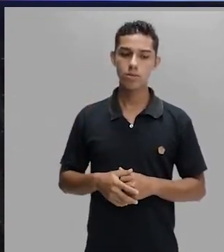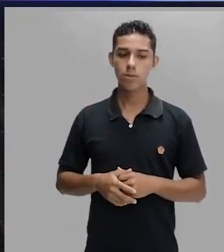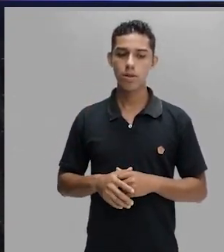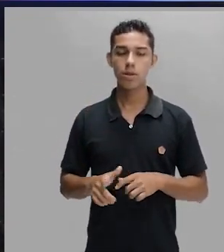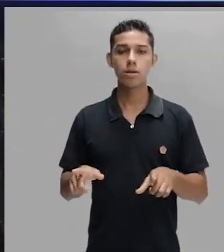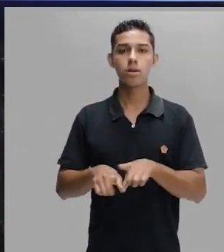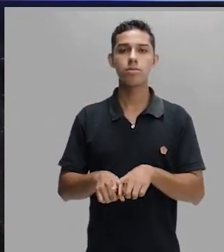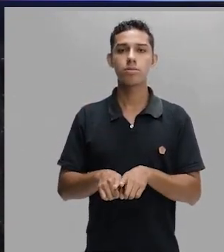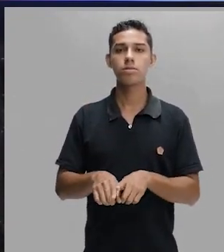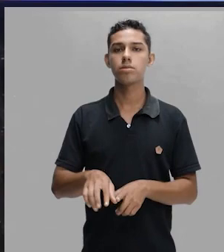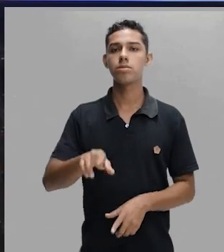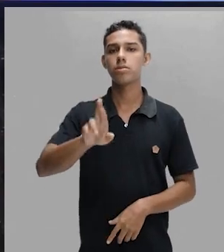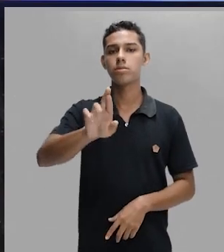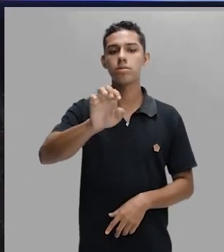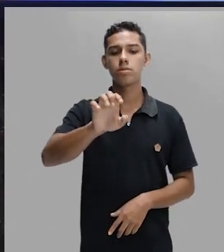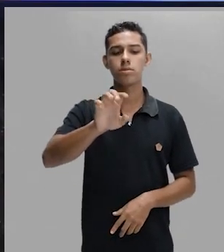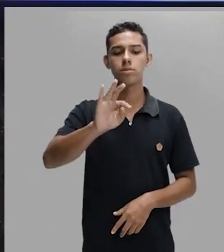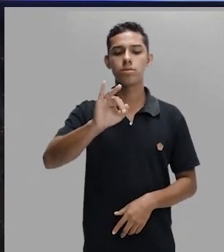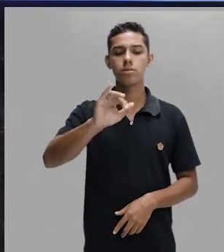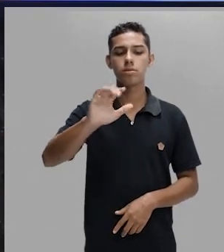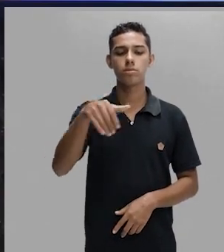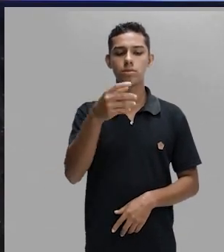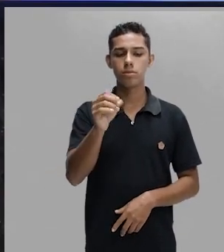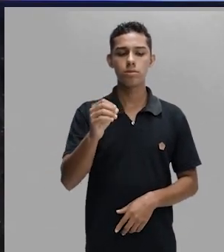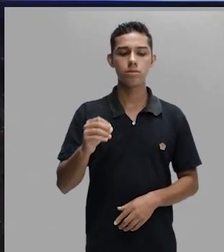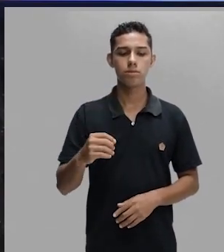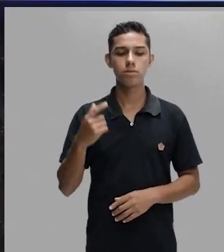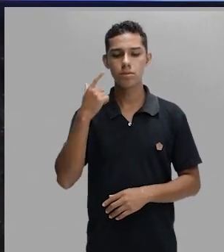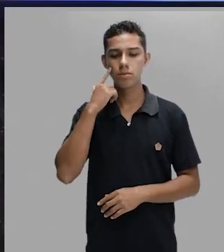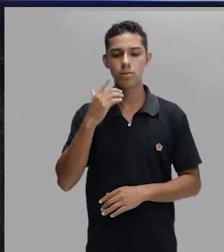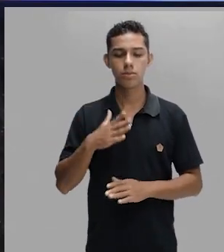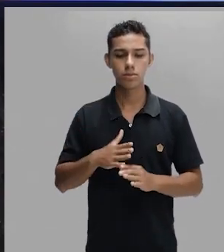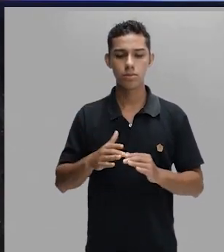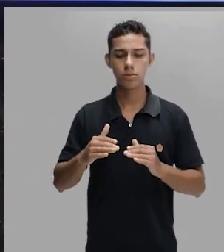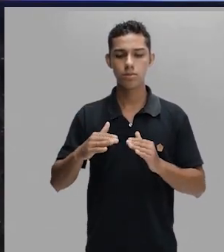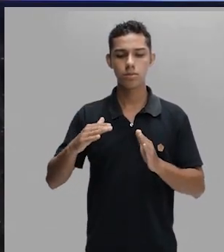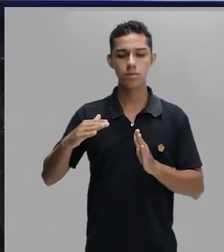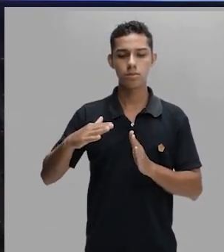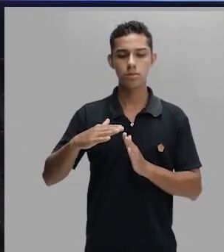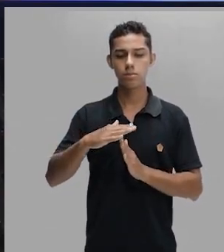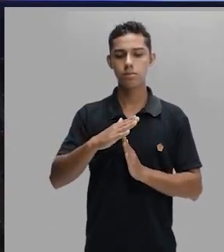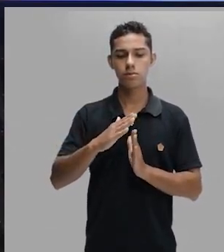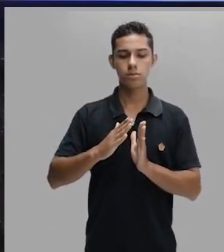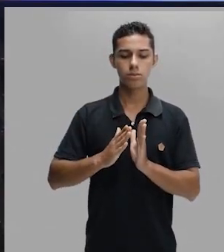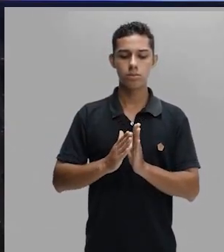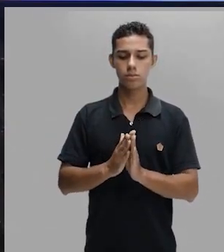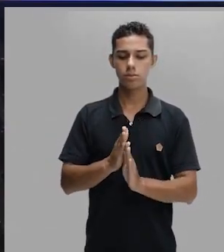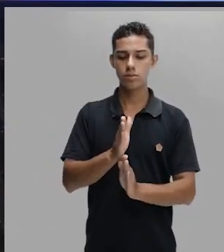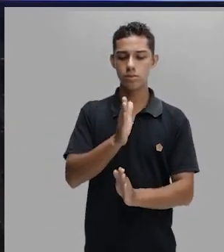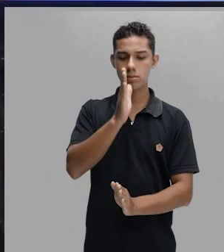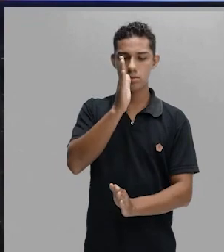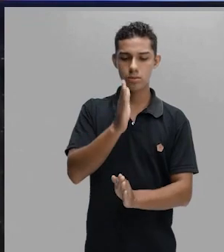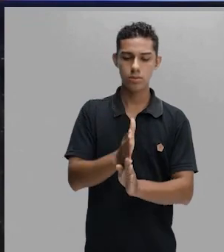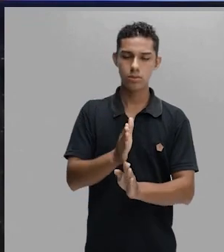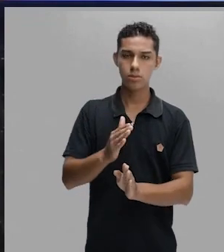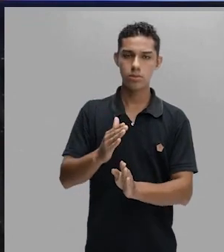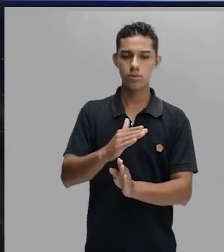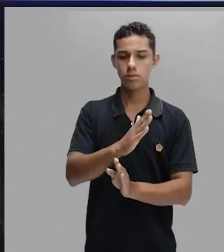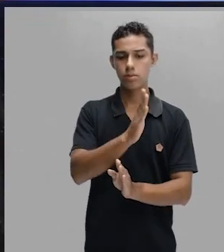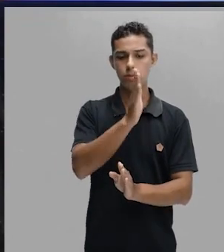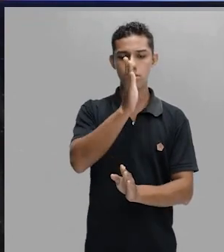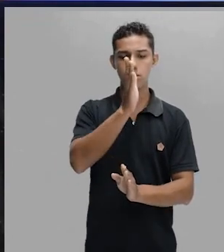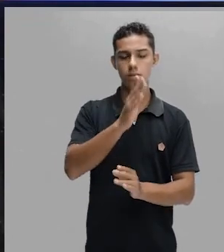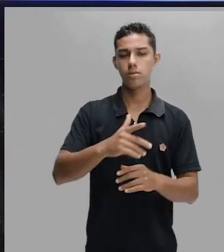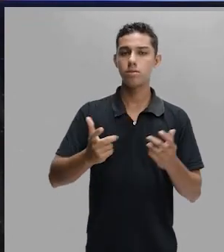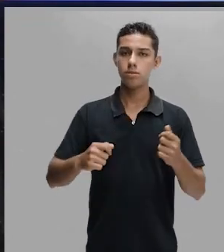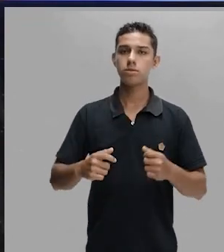também uma retificação da coluna, quando essa curvatura aqui ela é mais rasinha do que está, a coluna mais reta, também é um problema. Nós temos